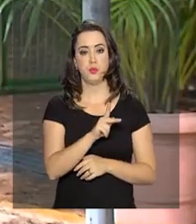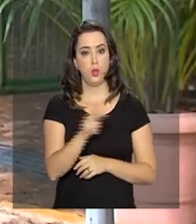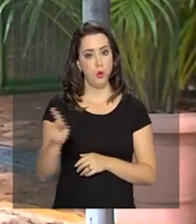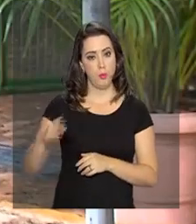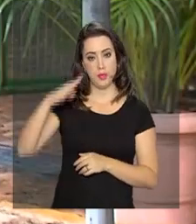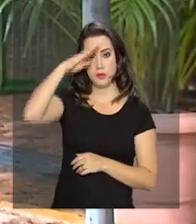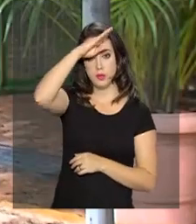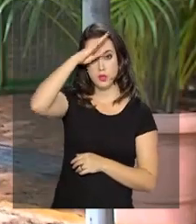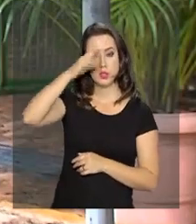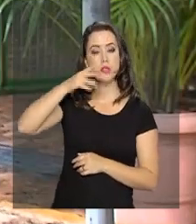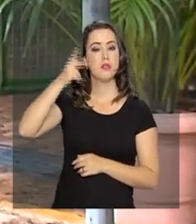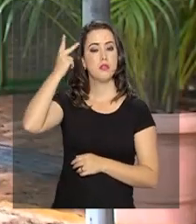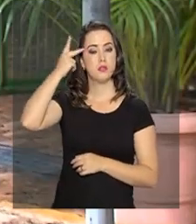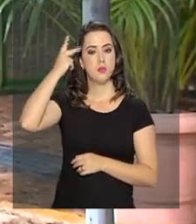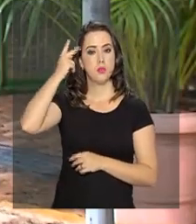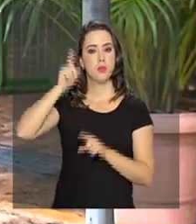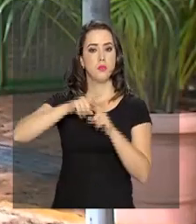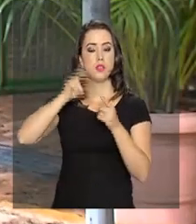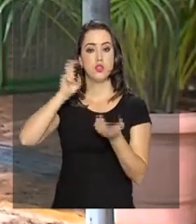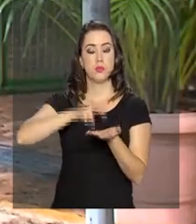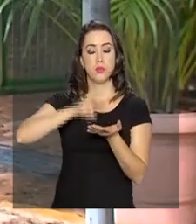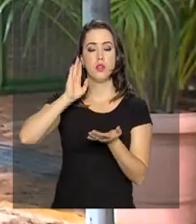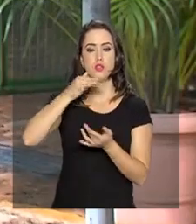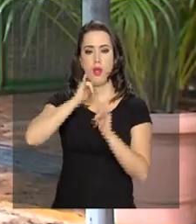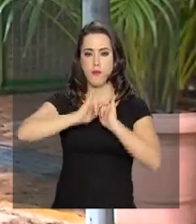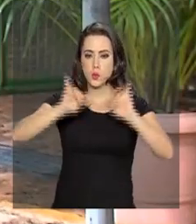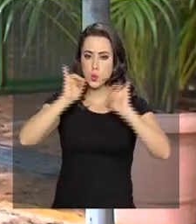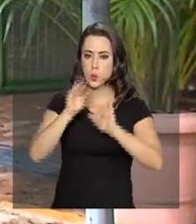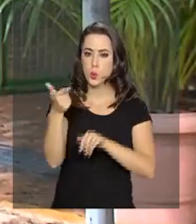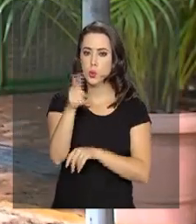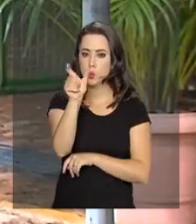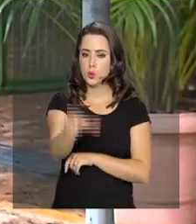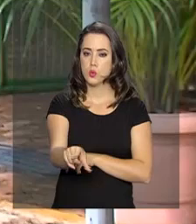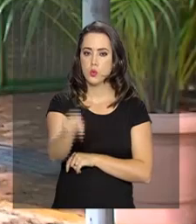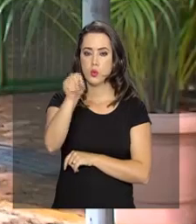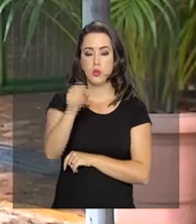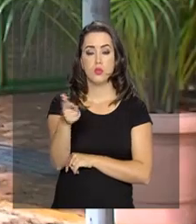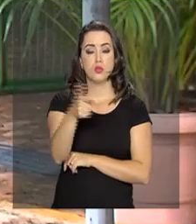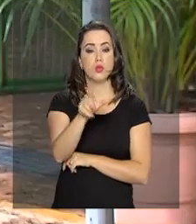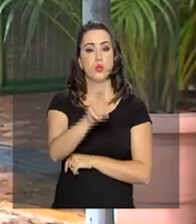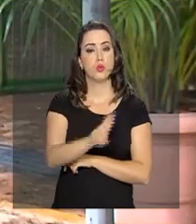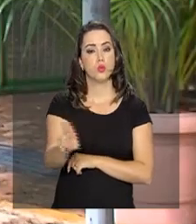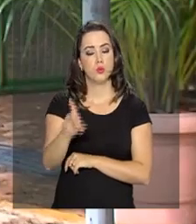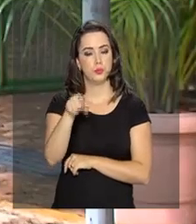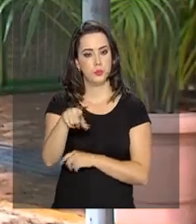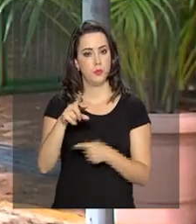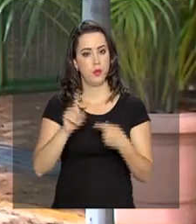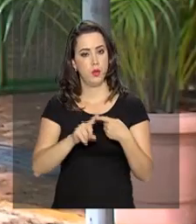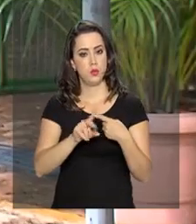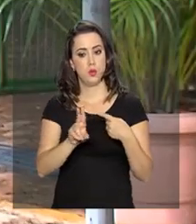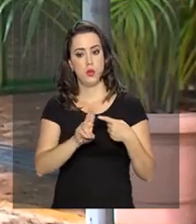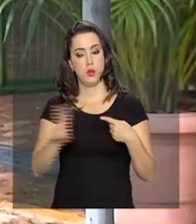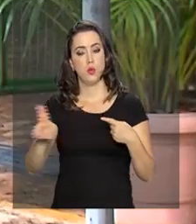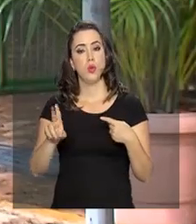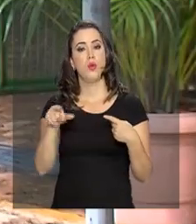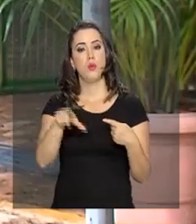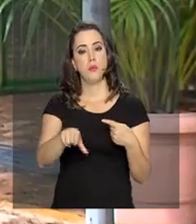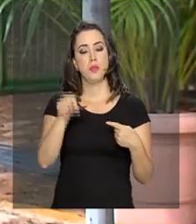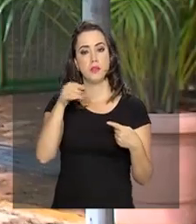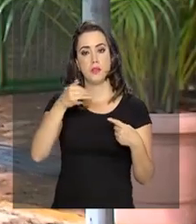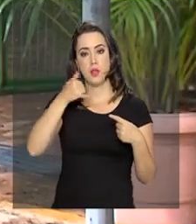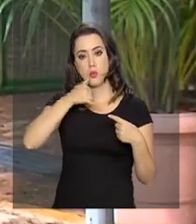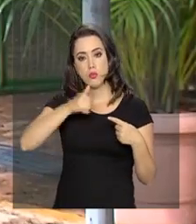cedo de manhã anunciou mais um membro de sua equipe, né, de seu governo. Ele indicou para o Ministério de Minas e